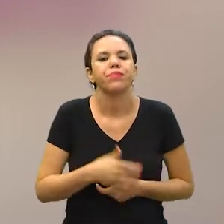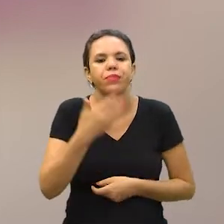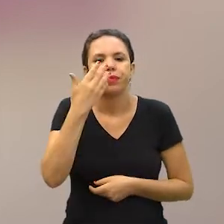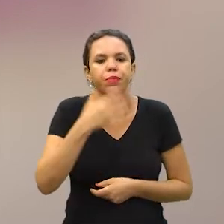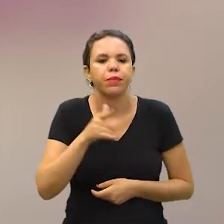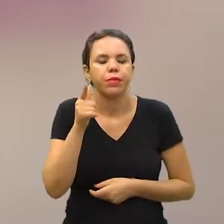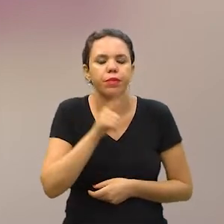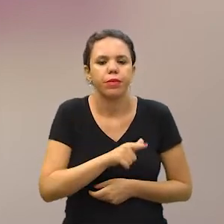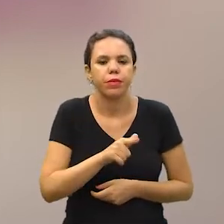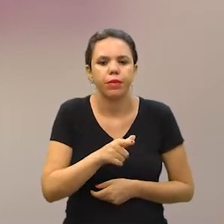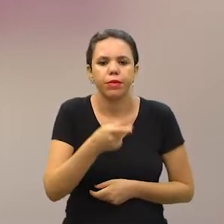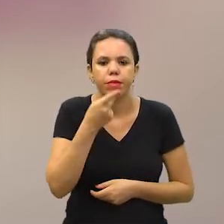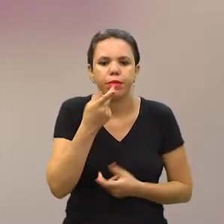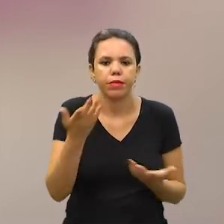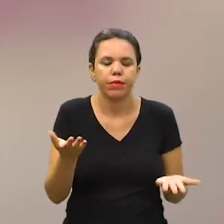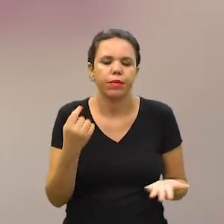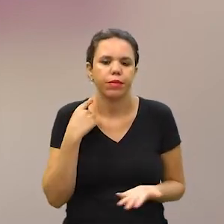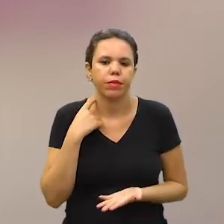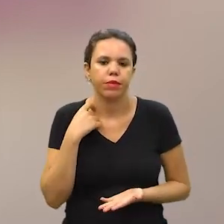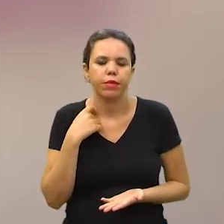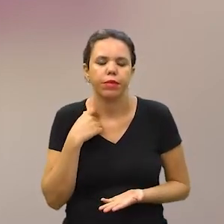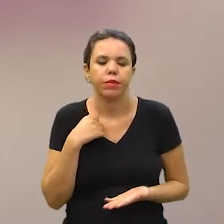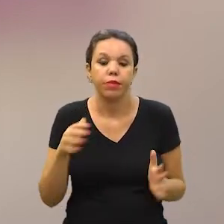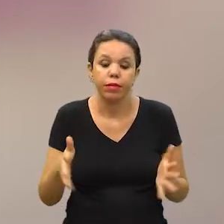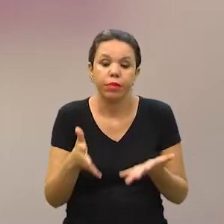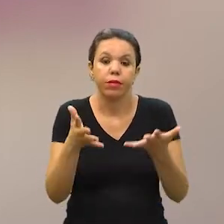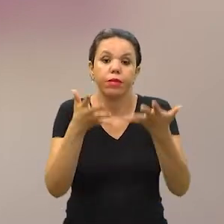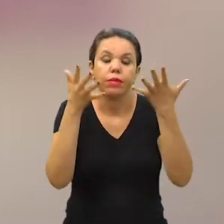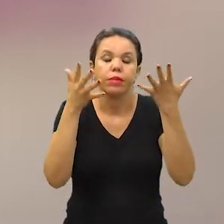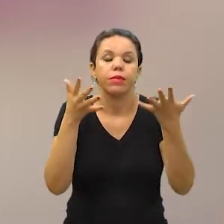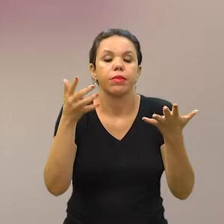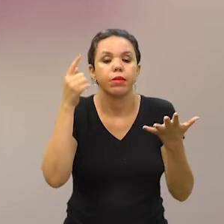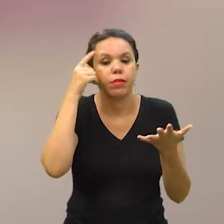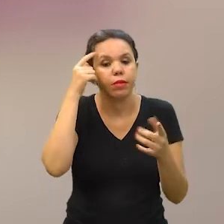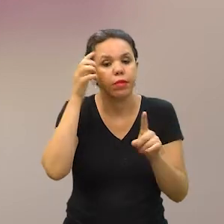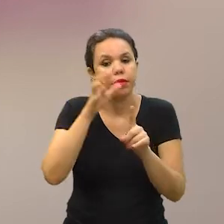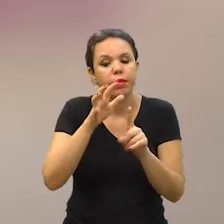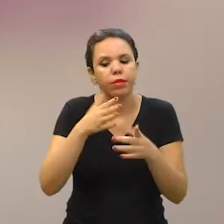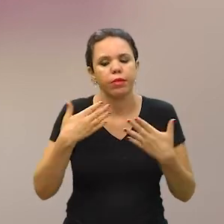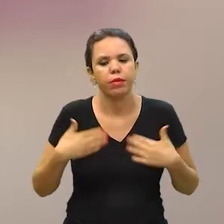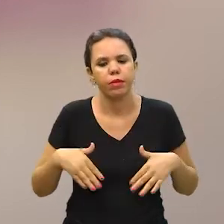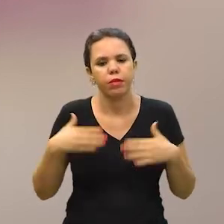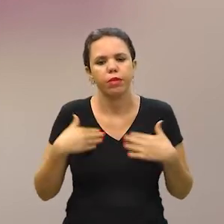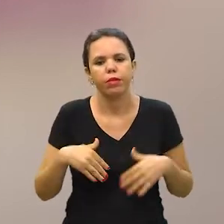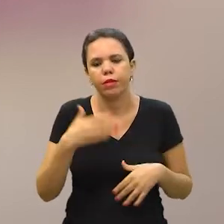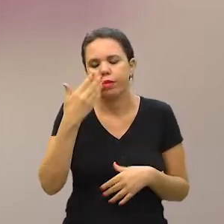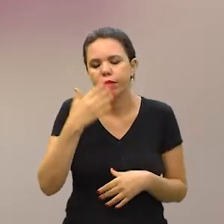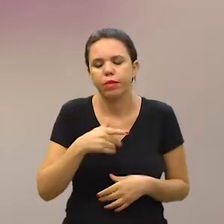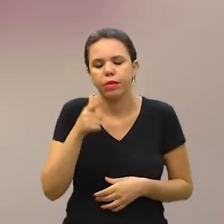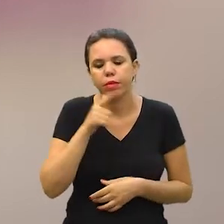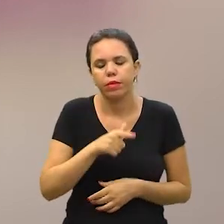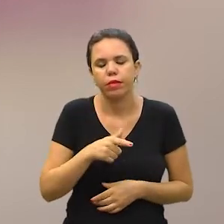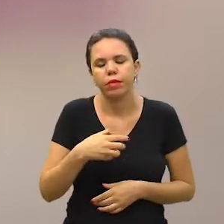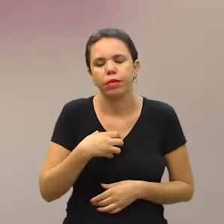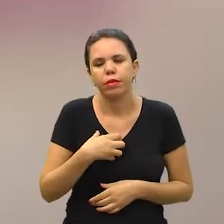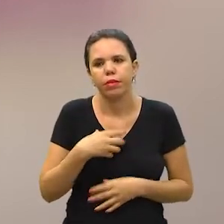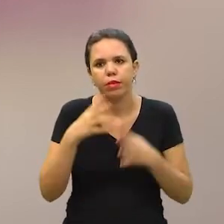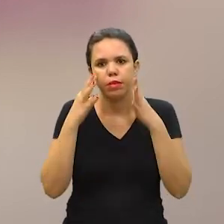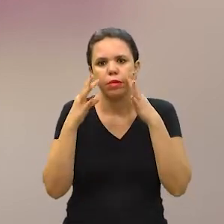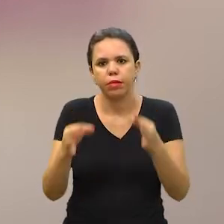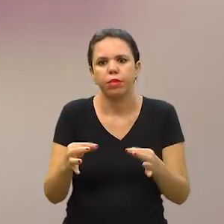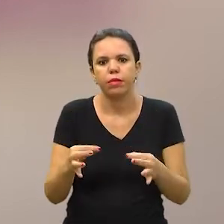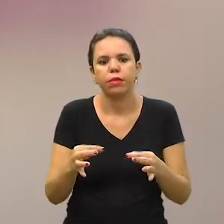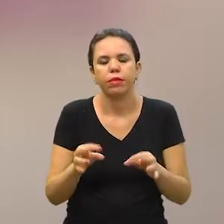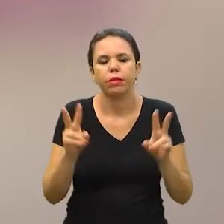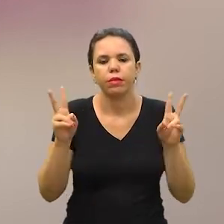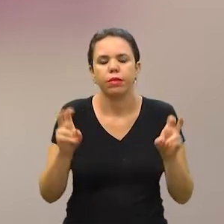geralmente a criança consegue, a gente diz assim, a gente dá um psicoestimulante, mas a criança acalma, né? A criança consegue se centrar